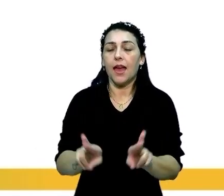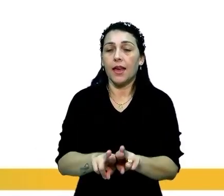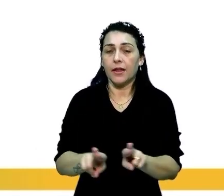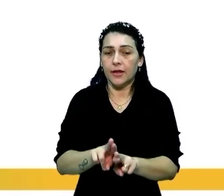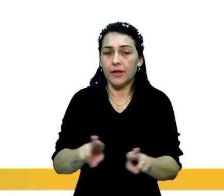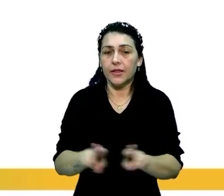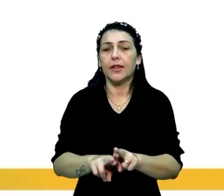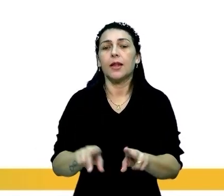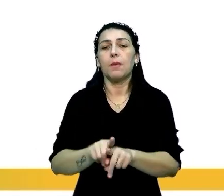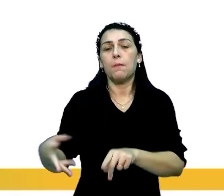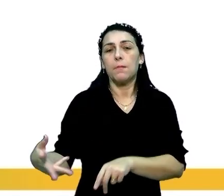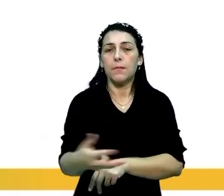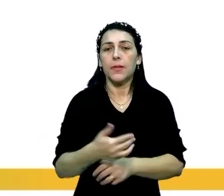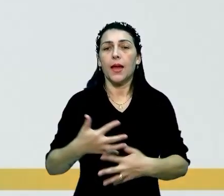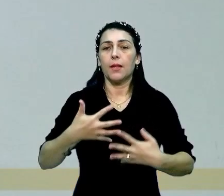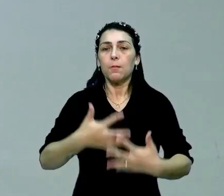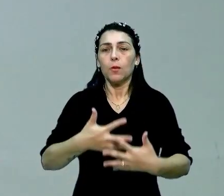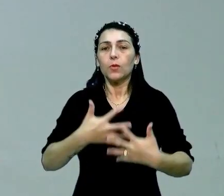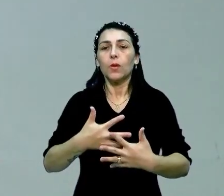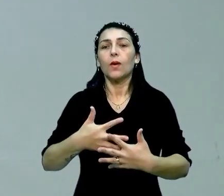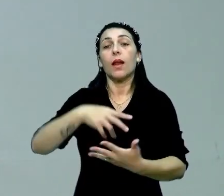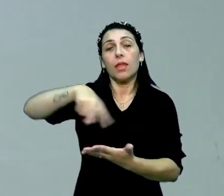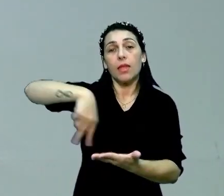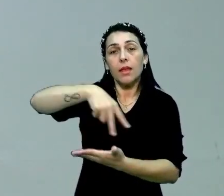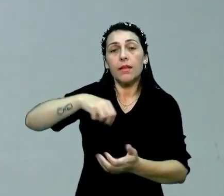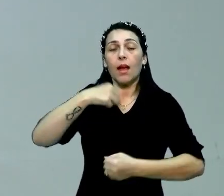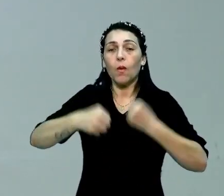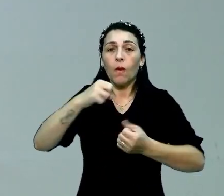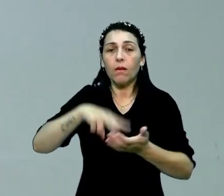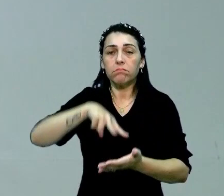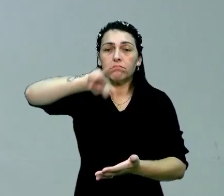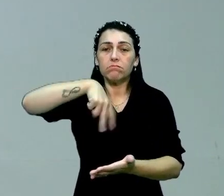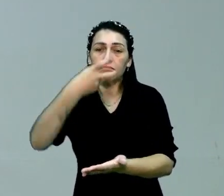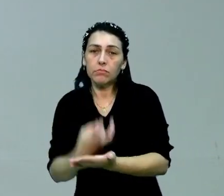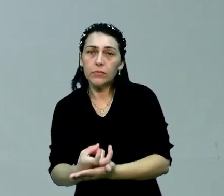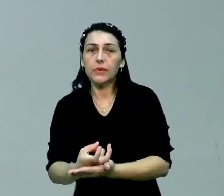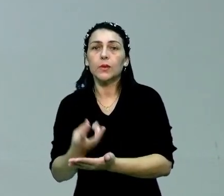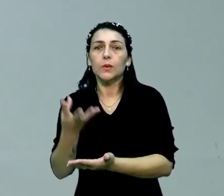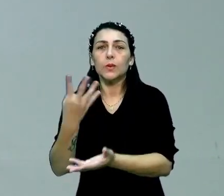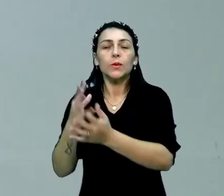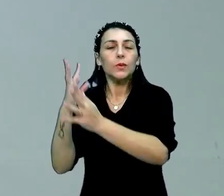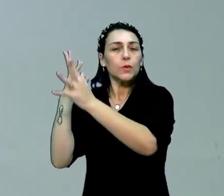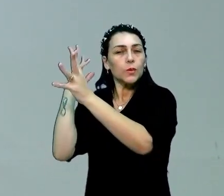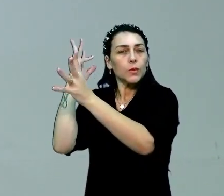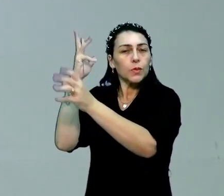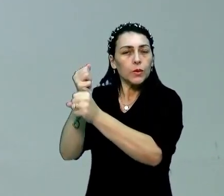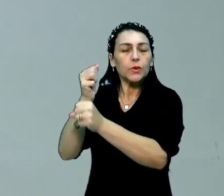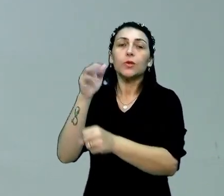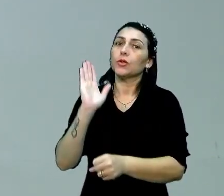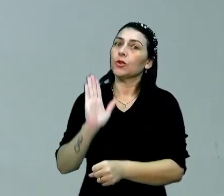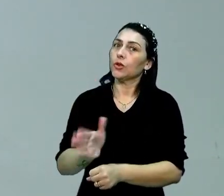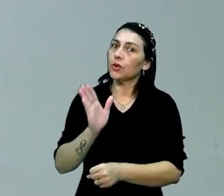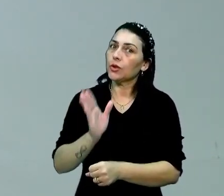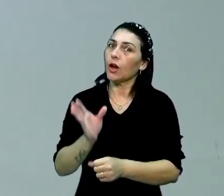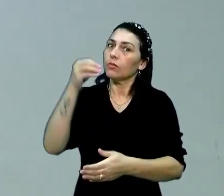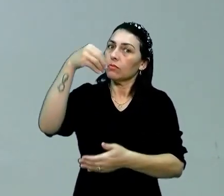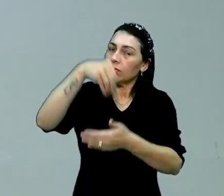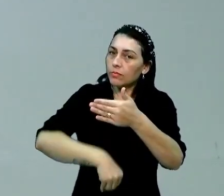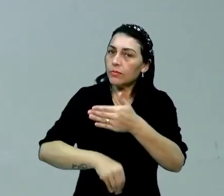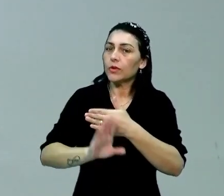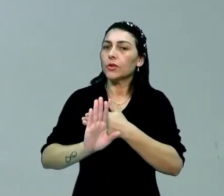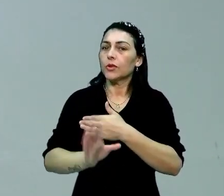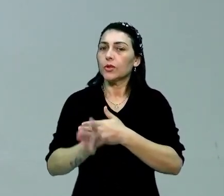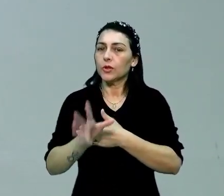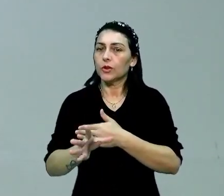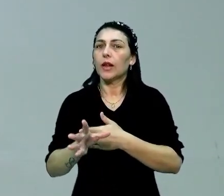motoras, que já são andar, correr, saltar. Isso aqui é apenas um resgate de memória de conhecimentos que já eram para ser intrínsecos de vocês, que já eram para